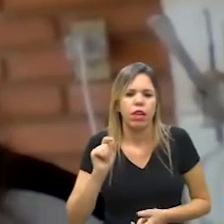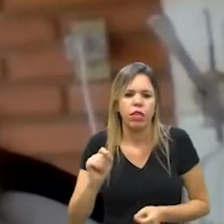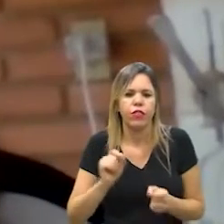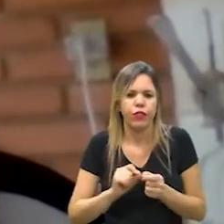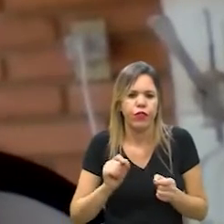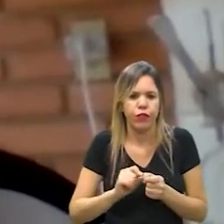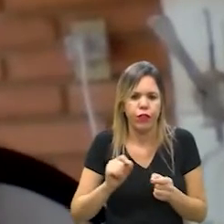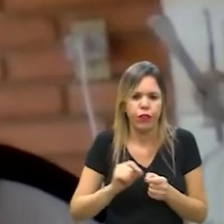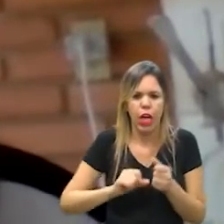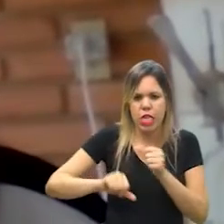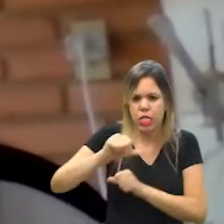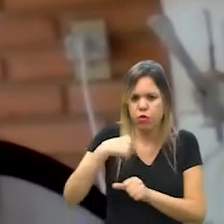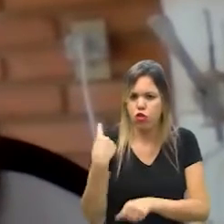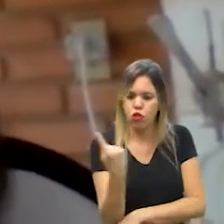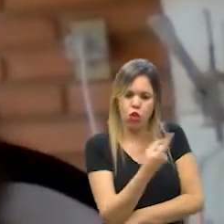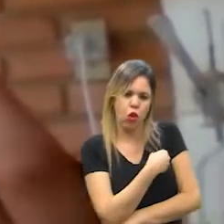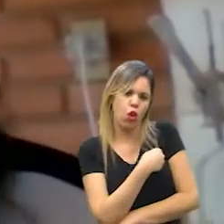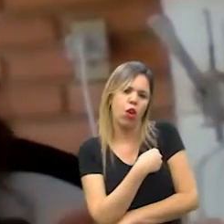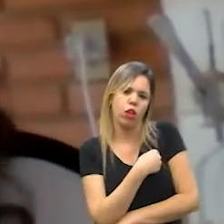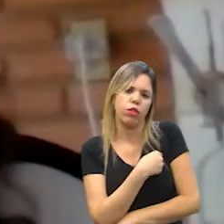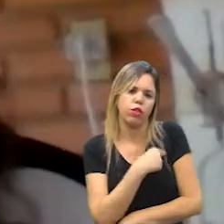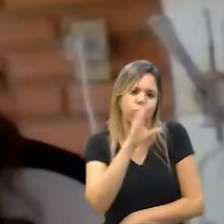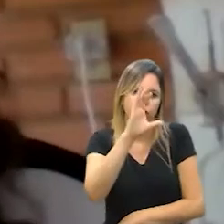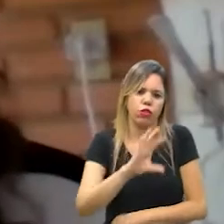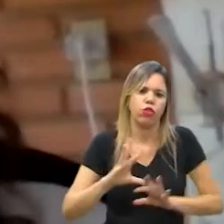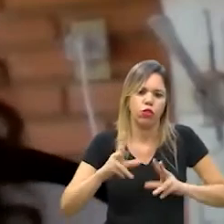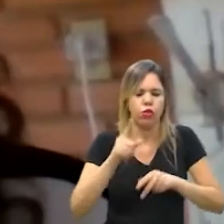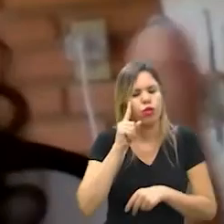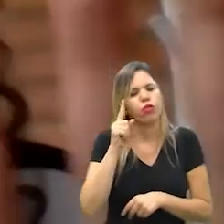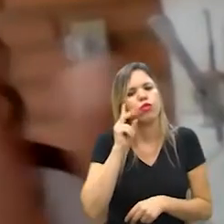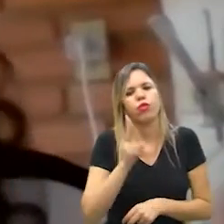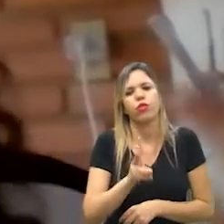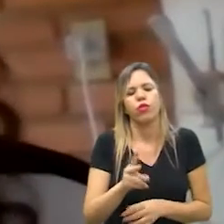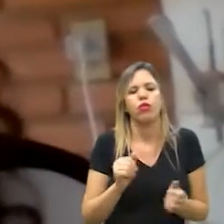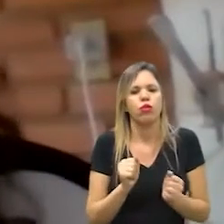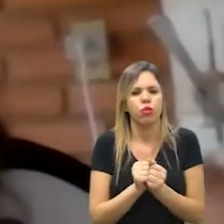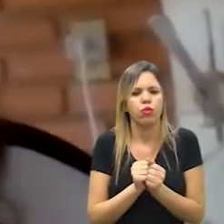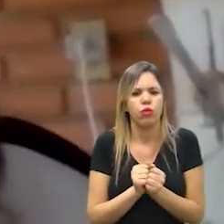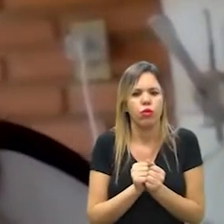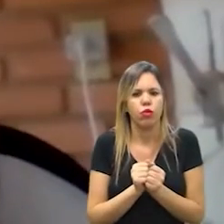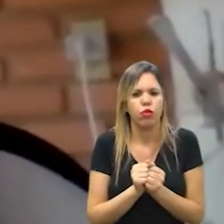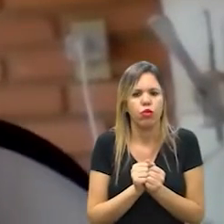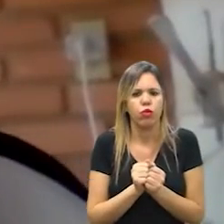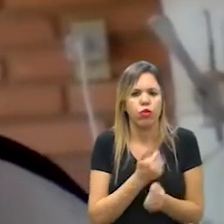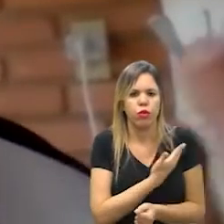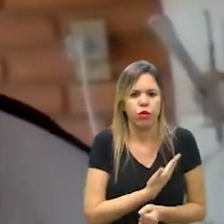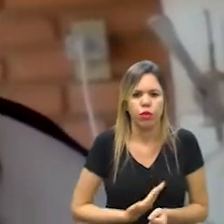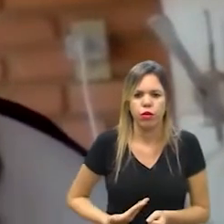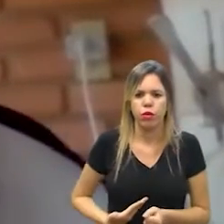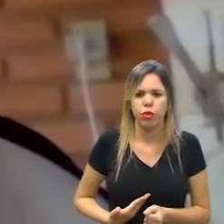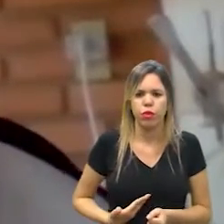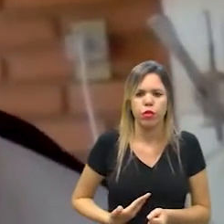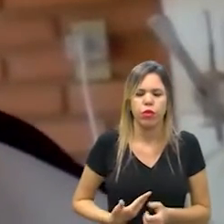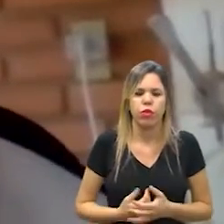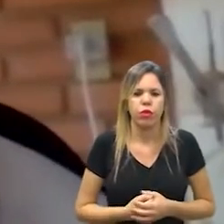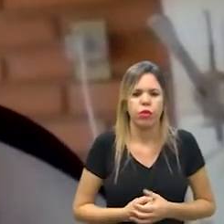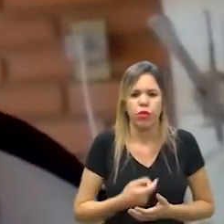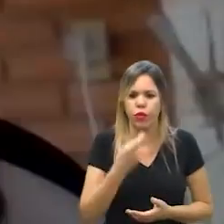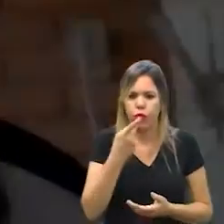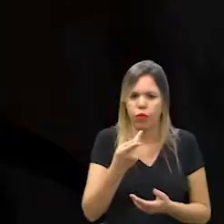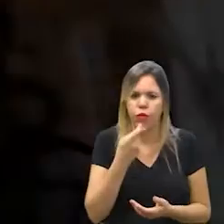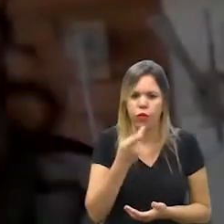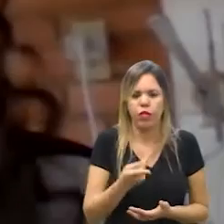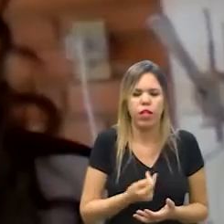revolucionária. E quem faz essa revolução somos nós, cidadãos, todos os dias, junto com o